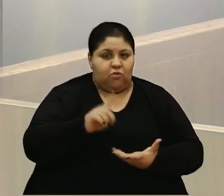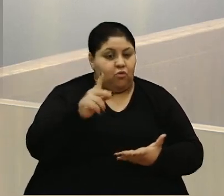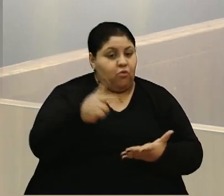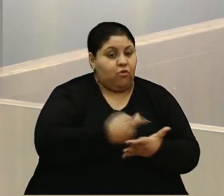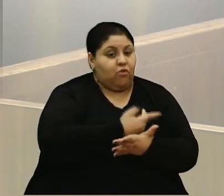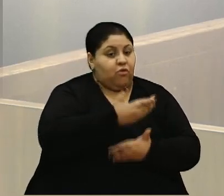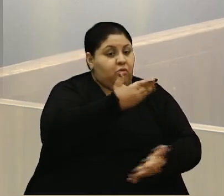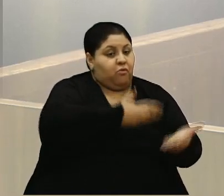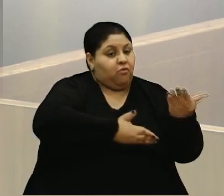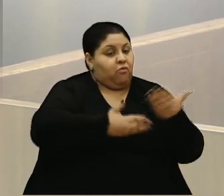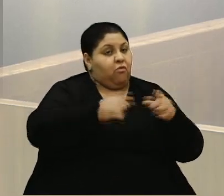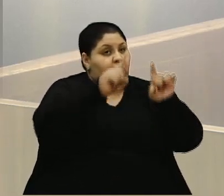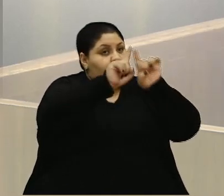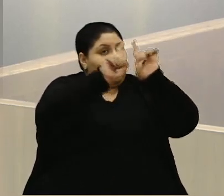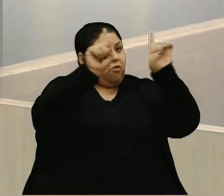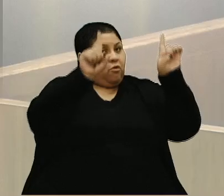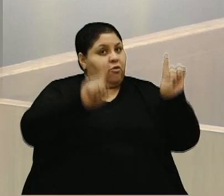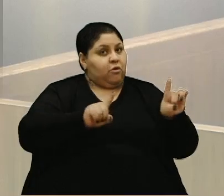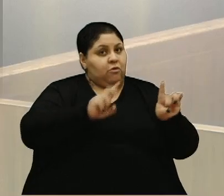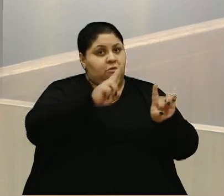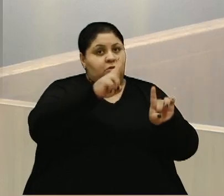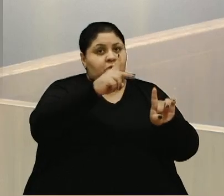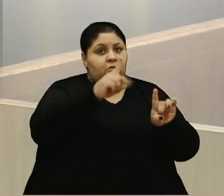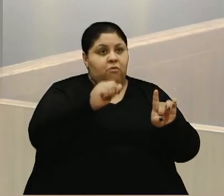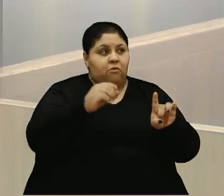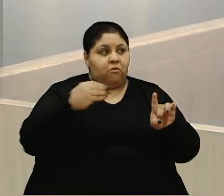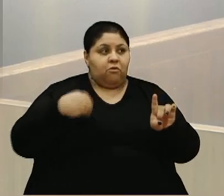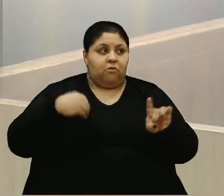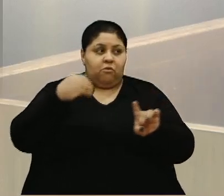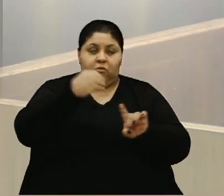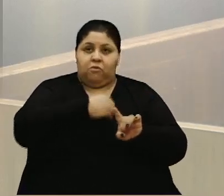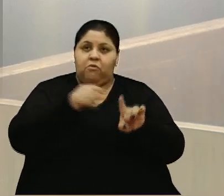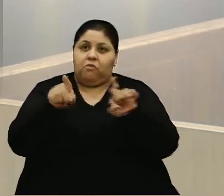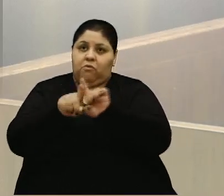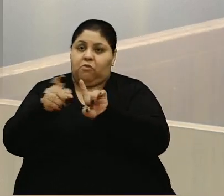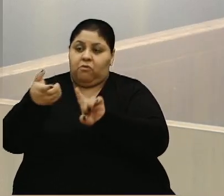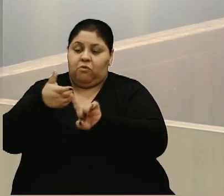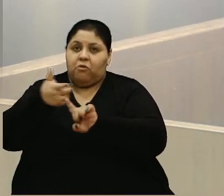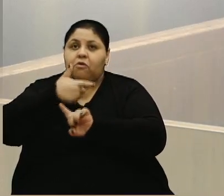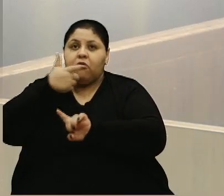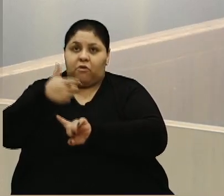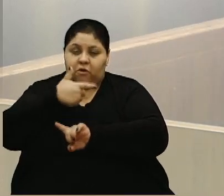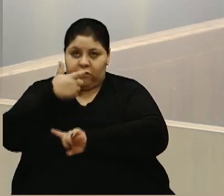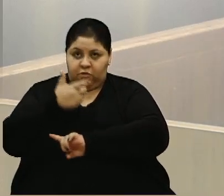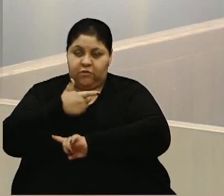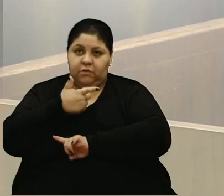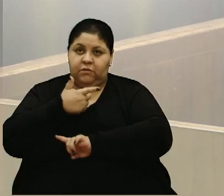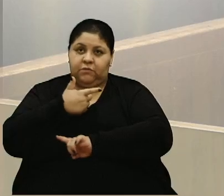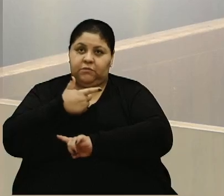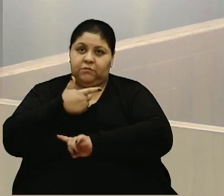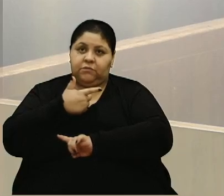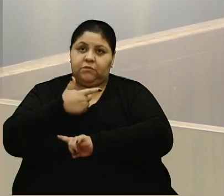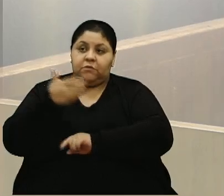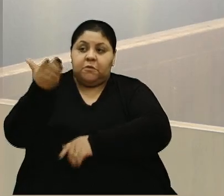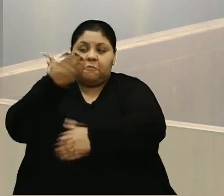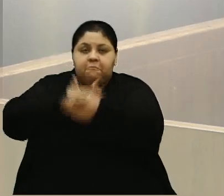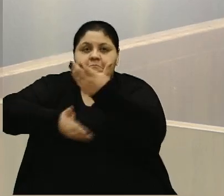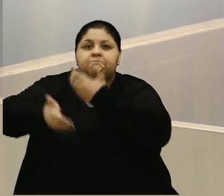dos funcionários da UPA, nem do médico que estava lá, que eu quero fazer uma ressalva, que ele me